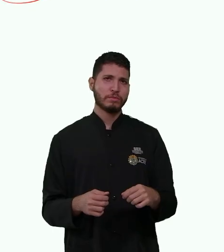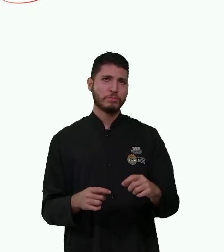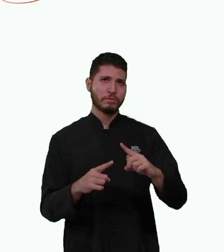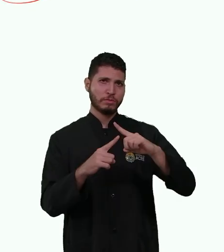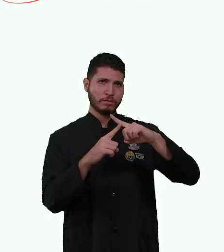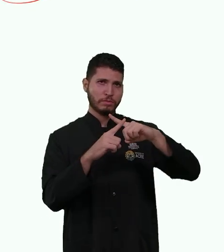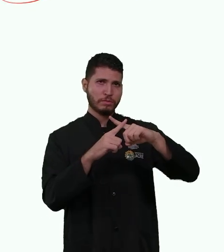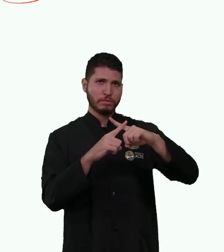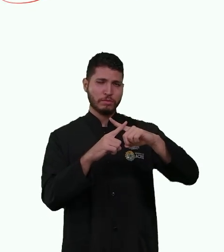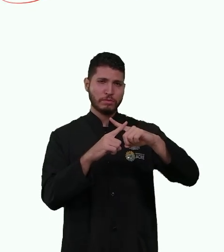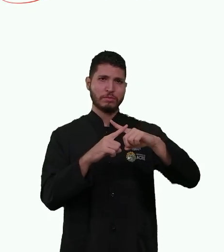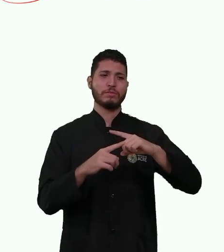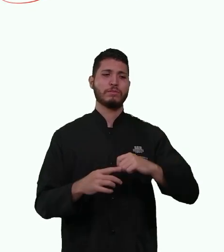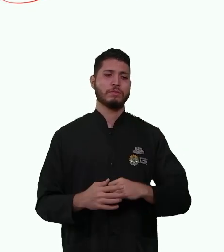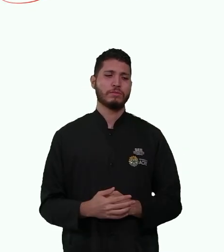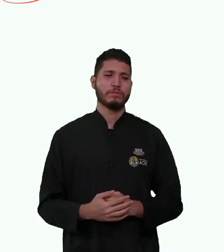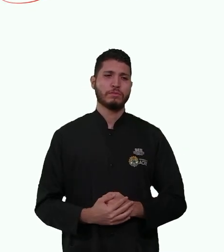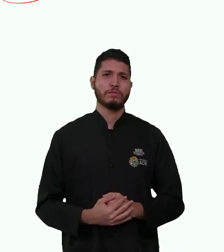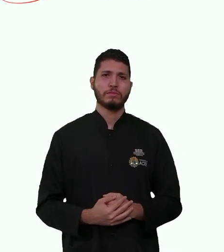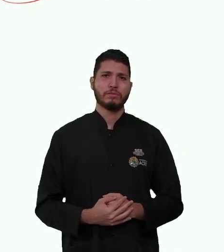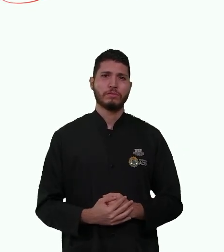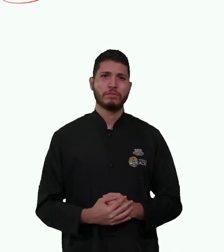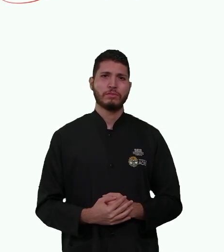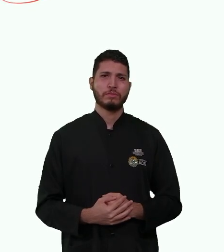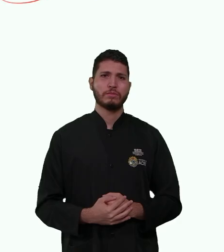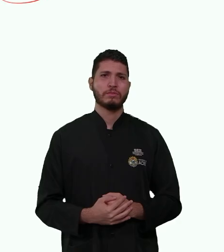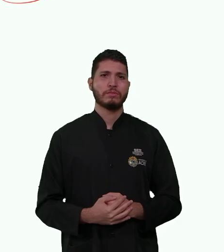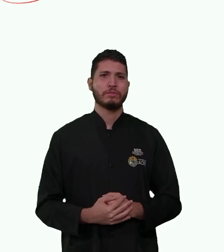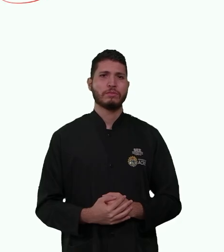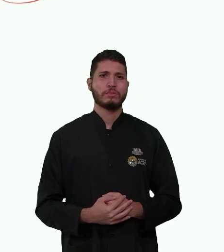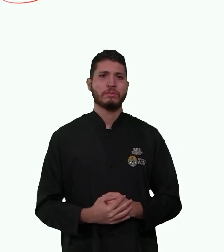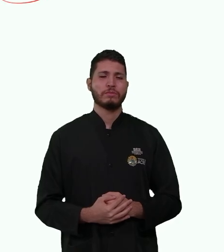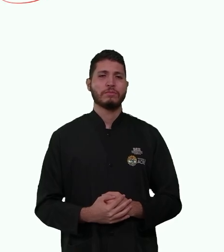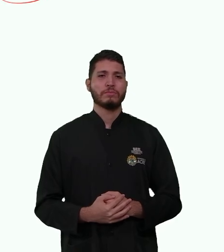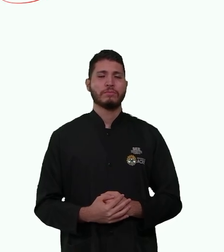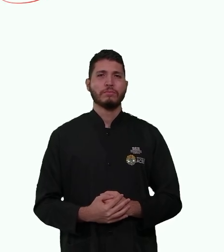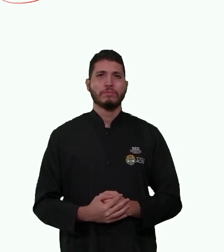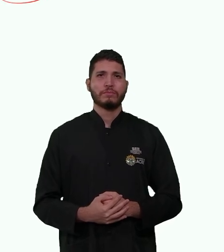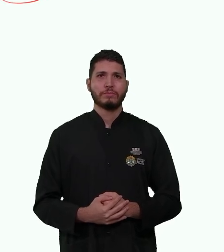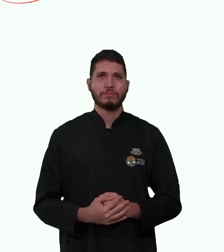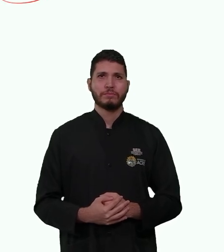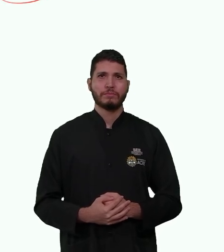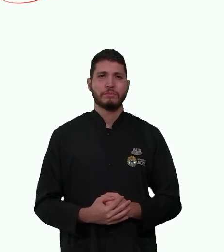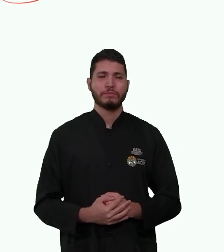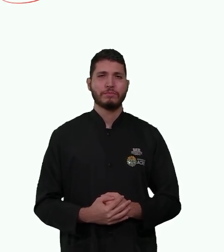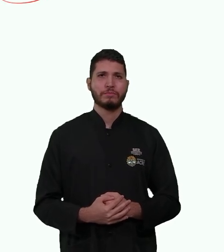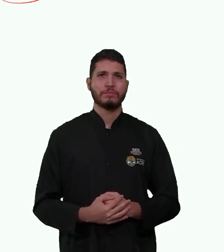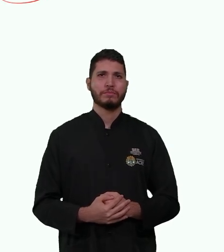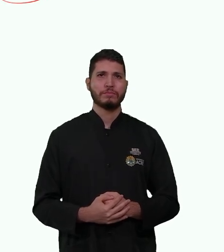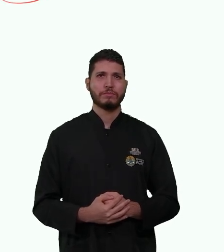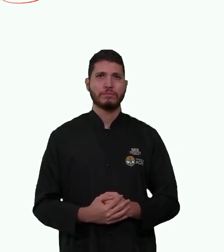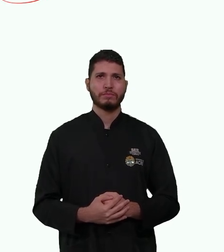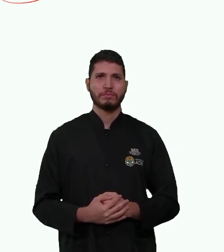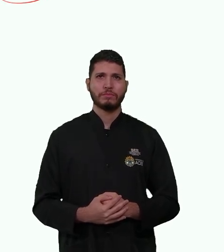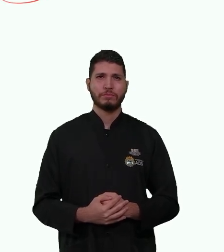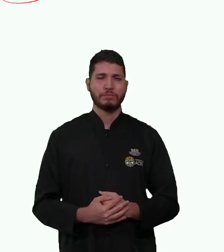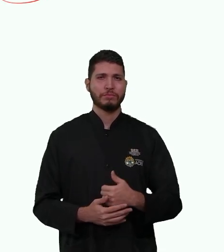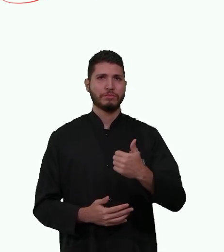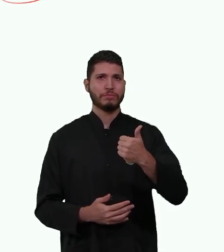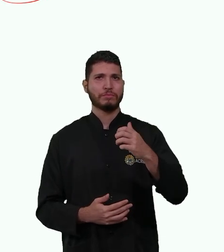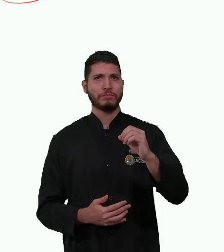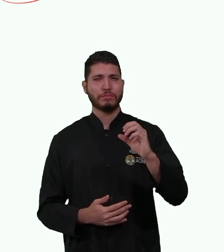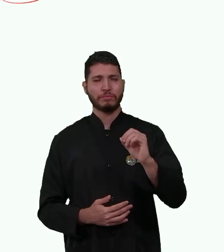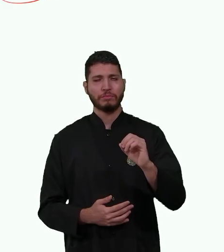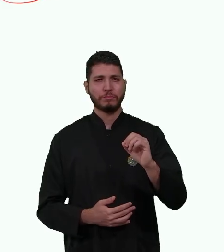meu 10% e depois vou pegar o meu 20% de acréscimo. Então, isso ficou 100